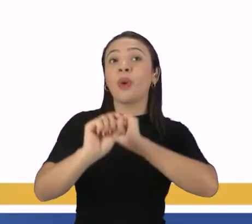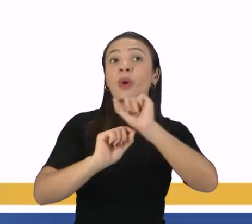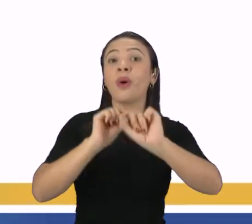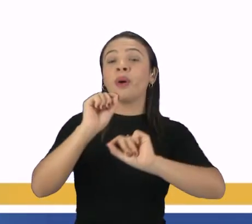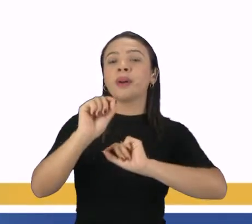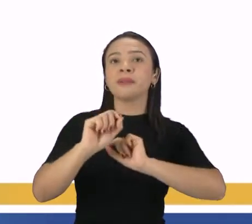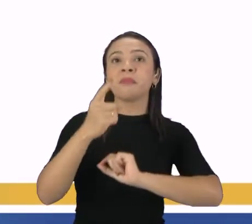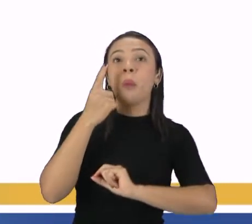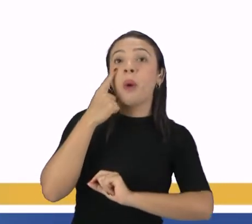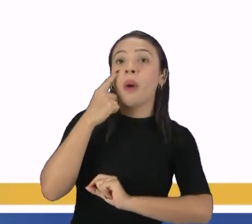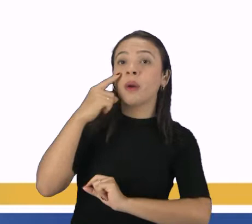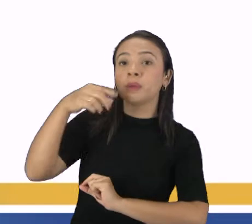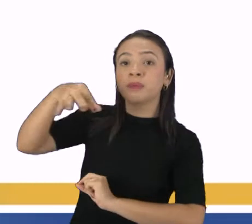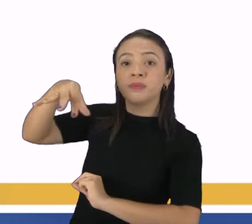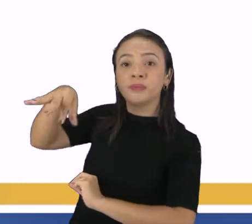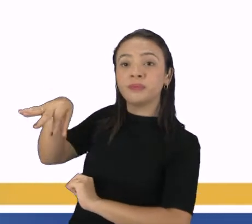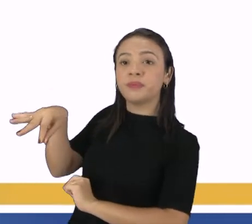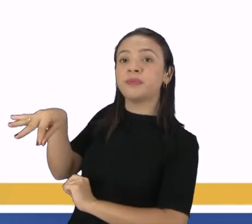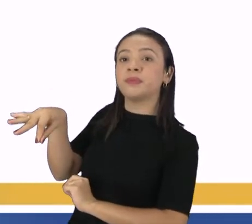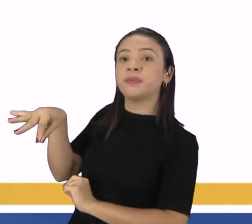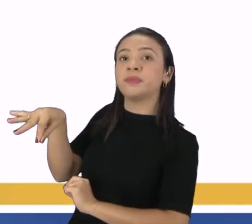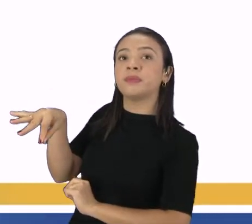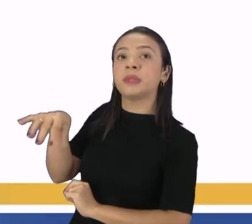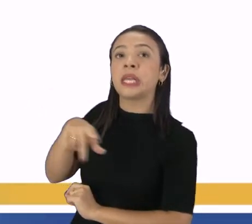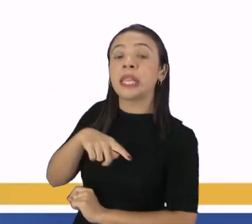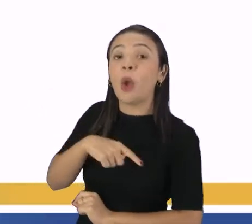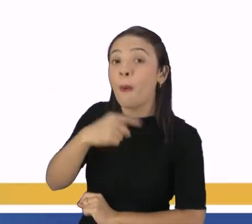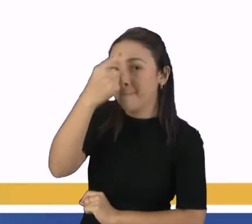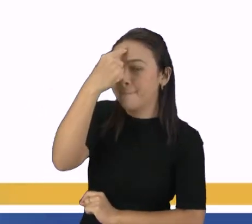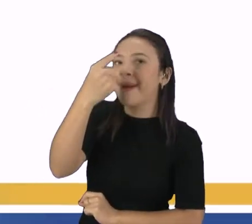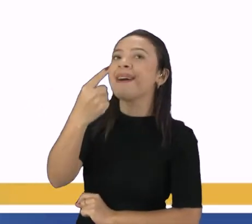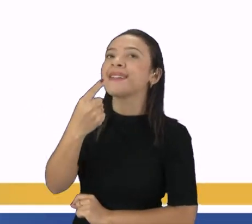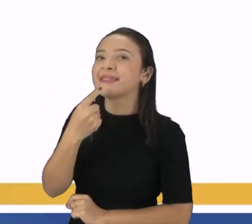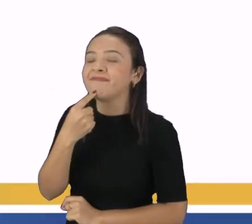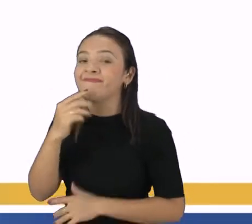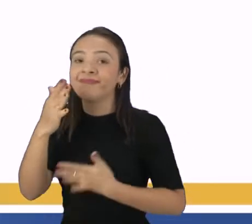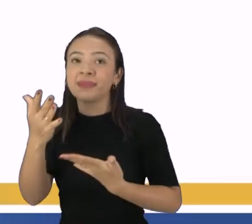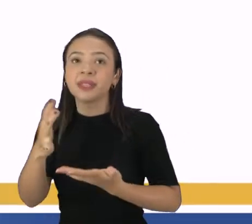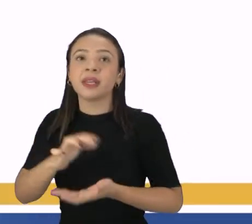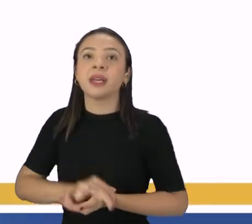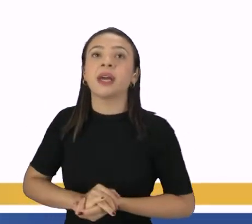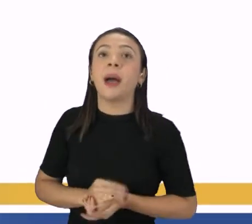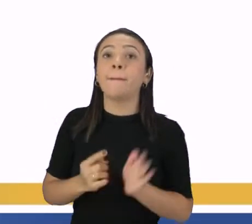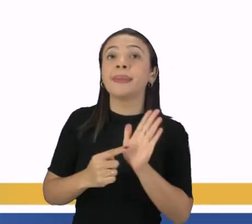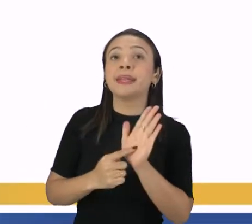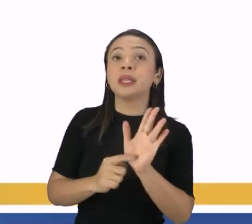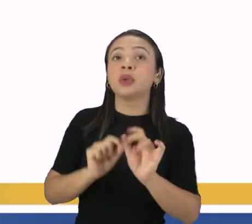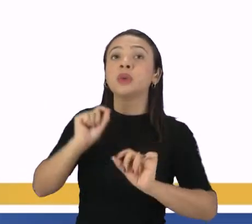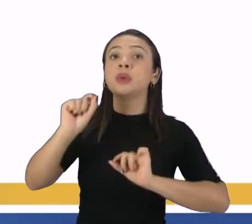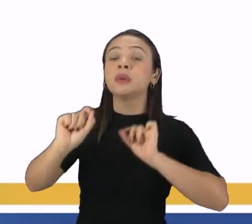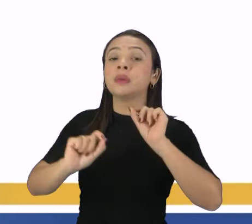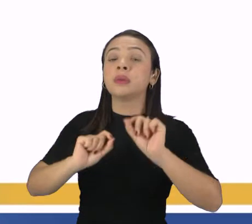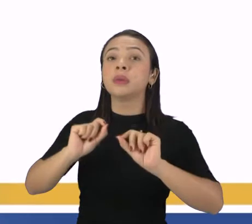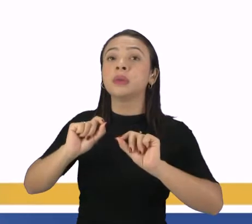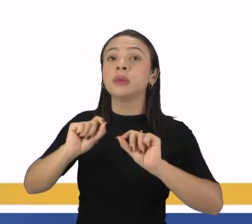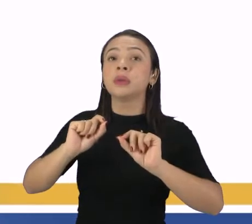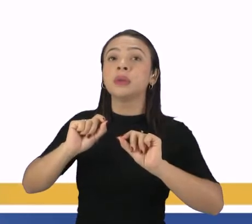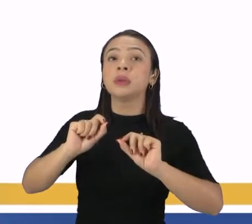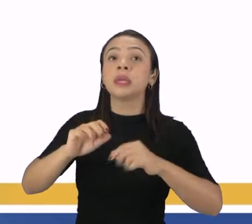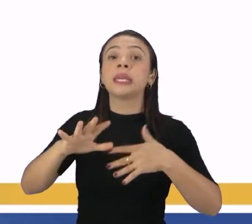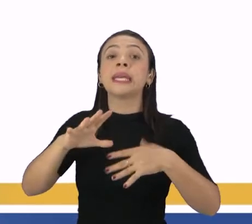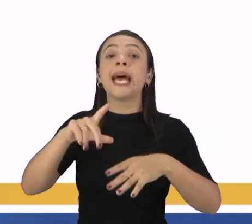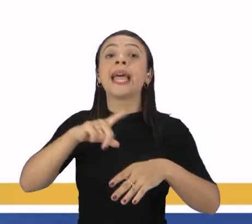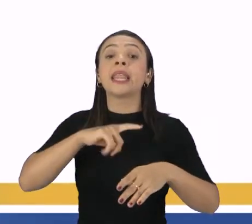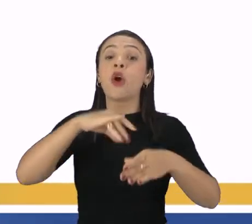gente? Olha na telinha que existe até eu coloquei para vocês uma ilustração, Essa ilustração que vocês estão vendo, ele é